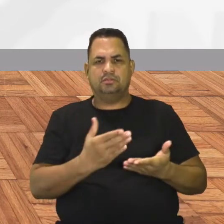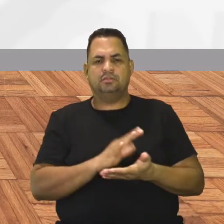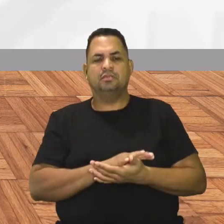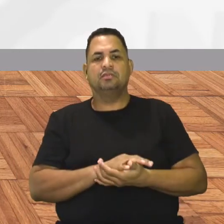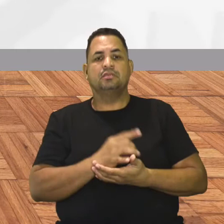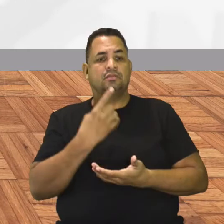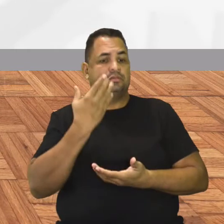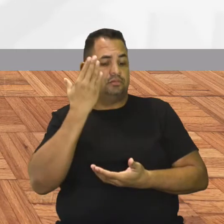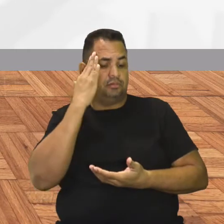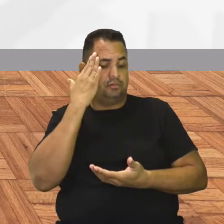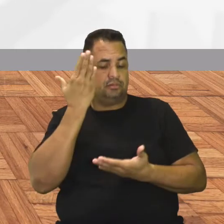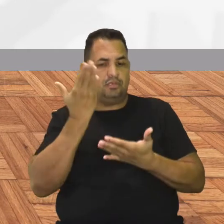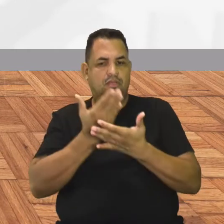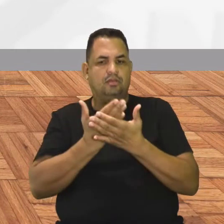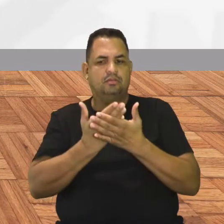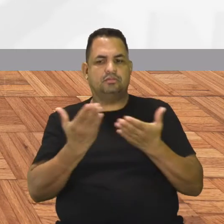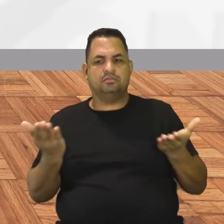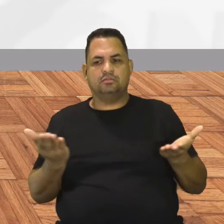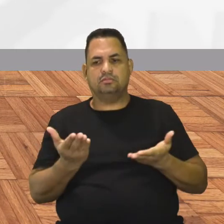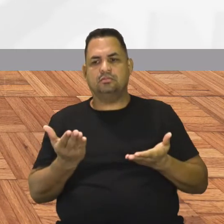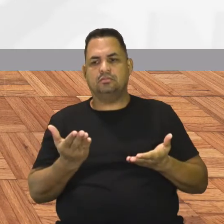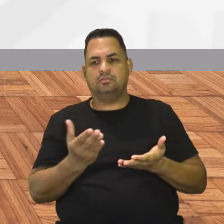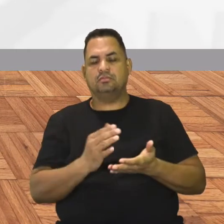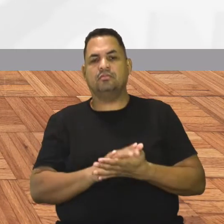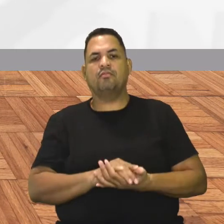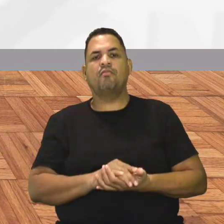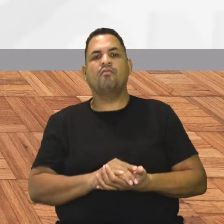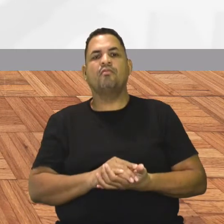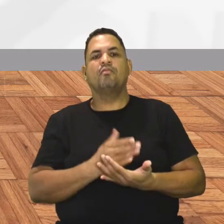Aí nós vamos entender na aula de hoje.